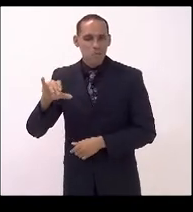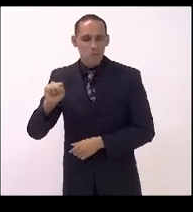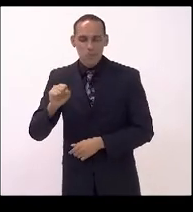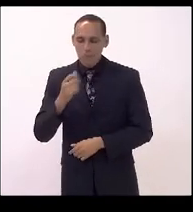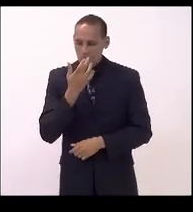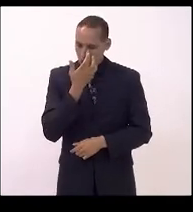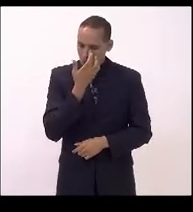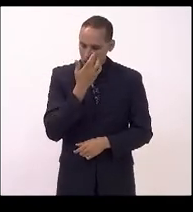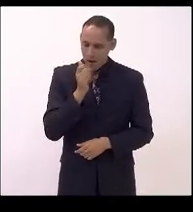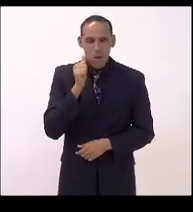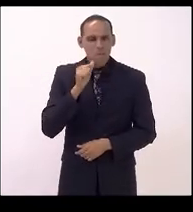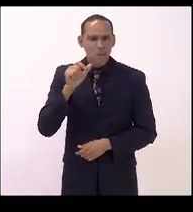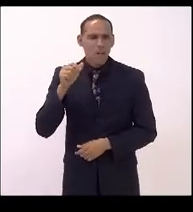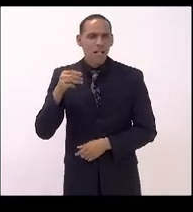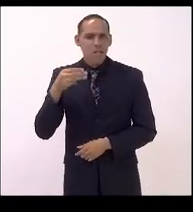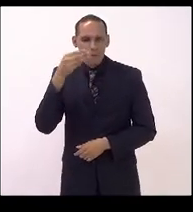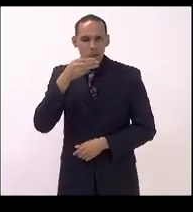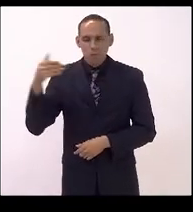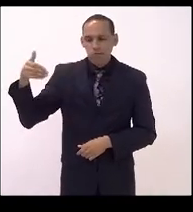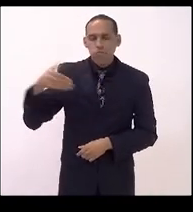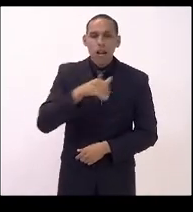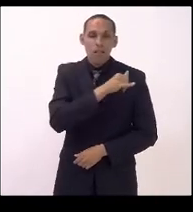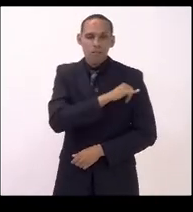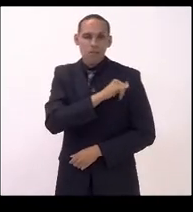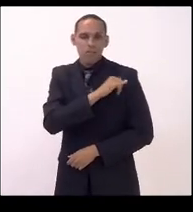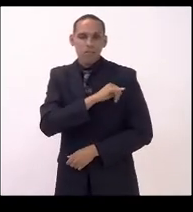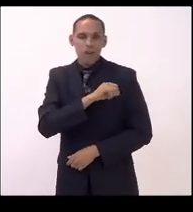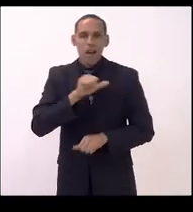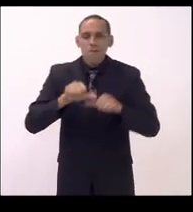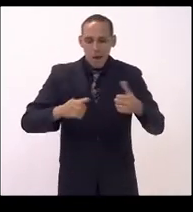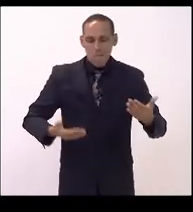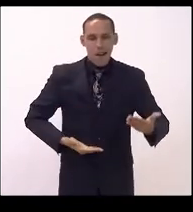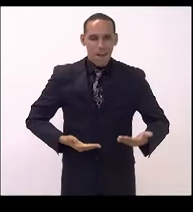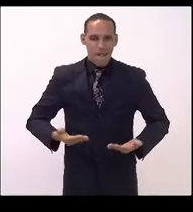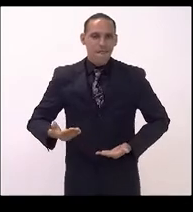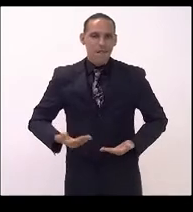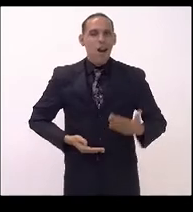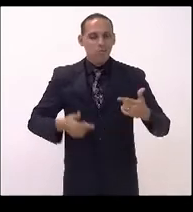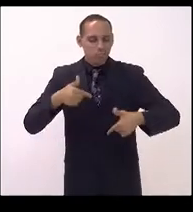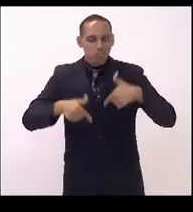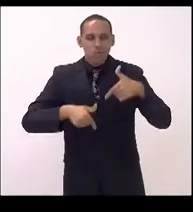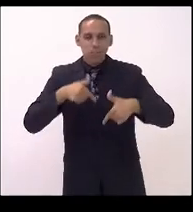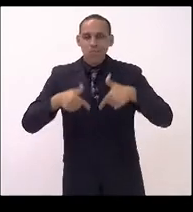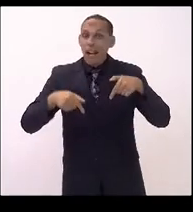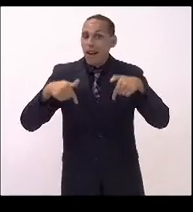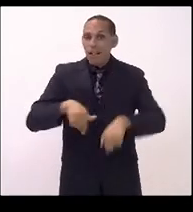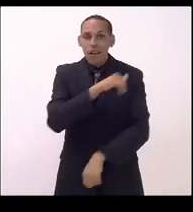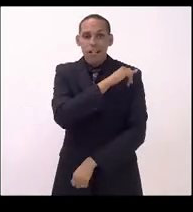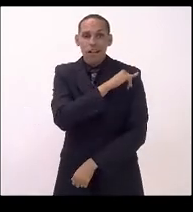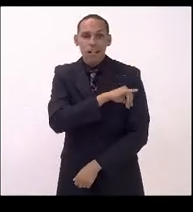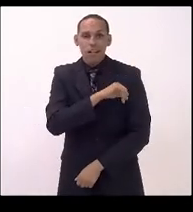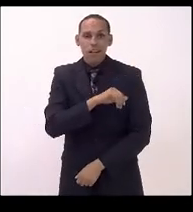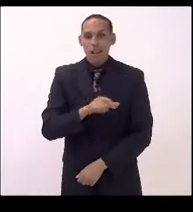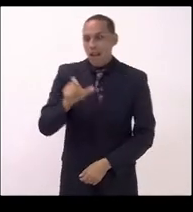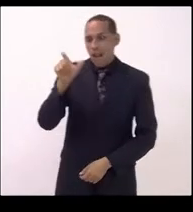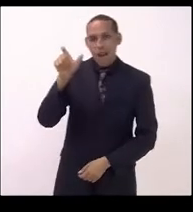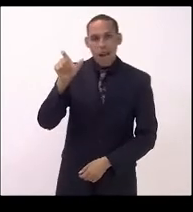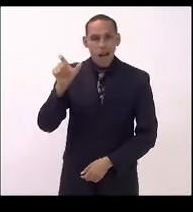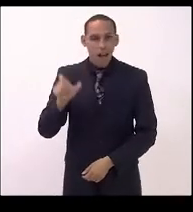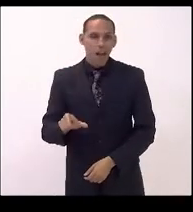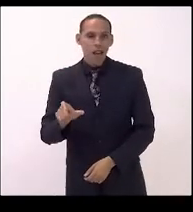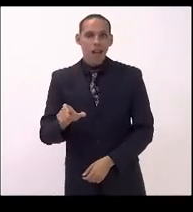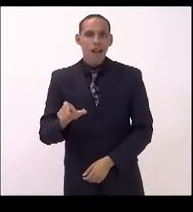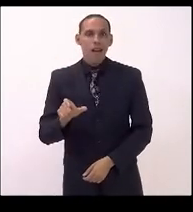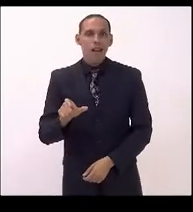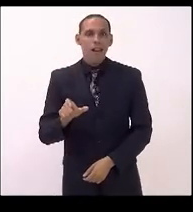Campos, veio para o Rio de Janeiro ser empregada doméstica. Aqui no Rio, ela, ao ser empregada doméstica, conheceu um baiano